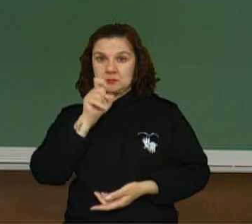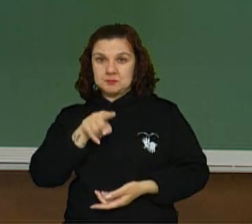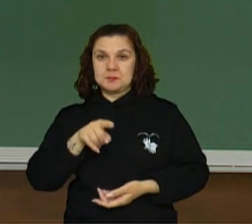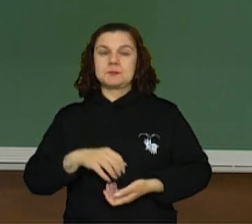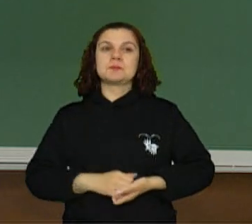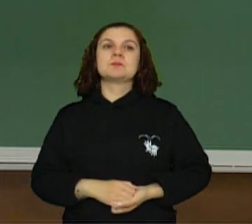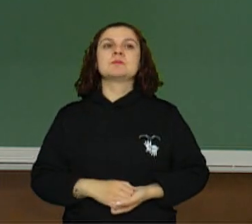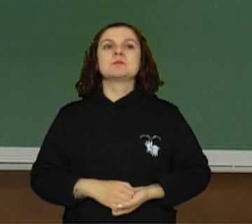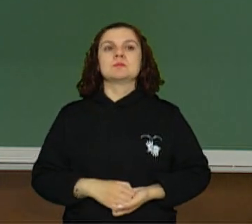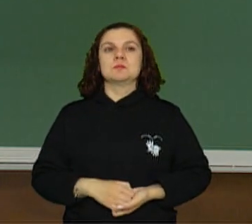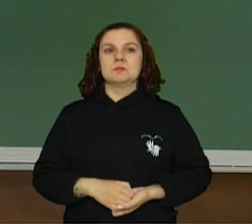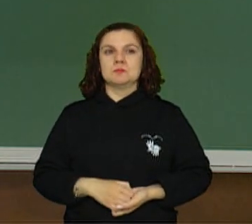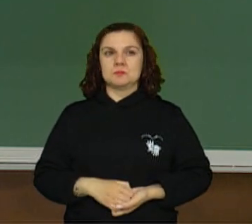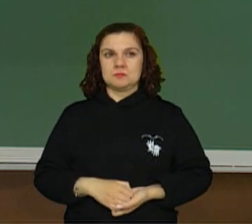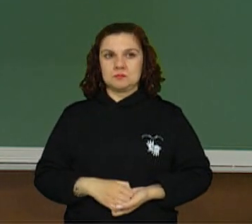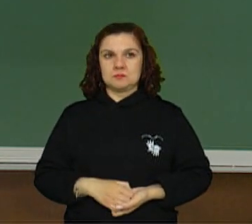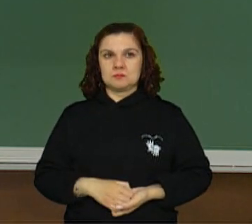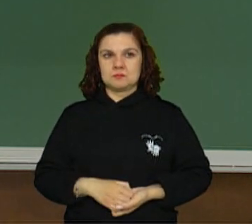indeterminado.